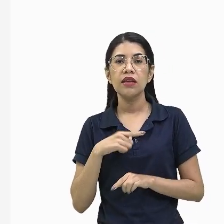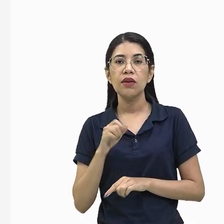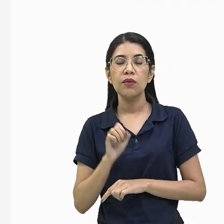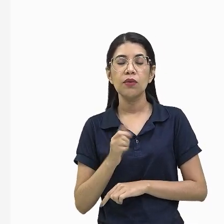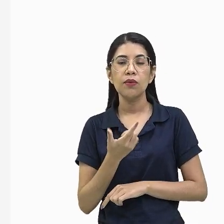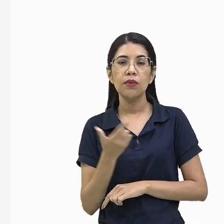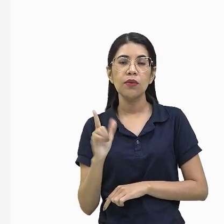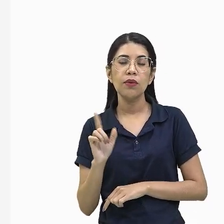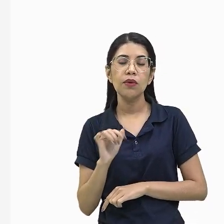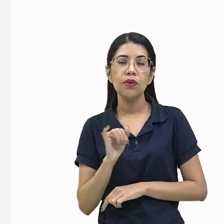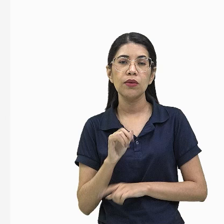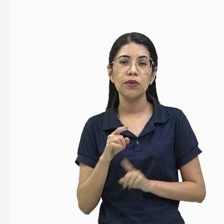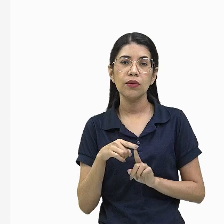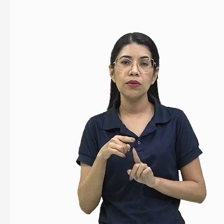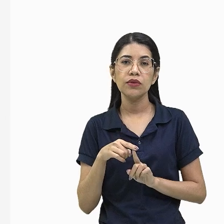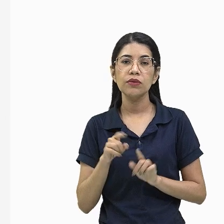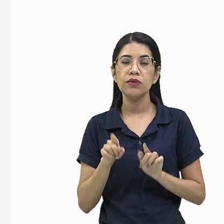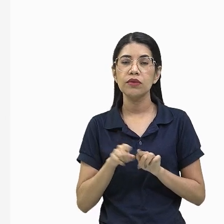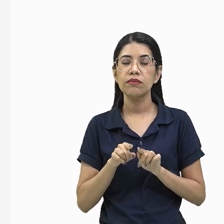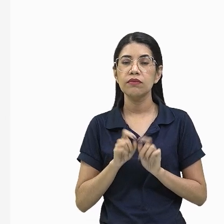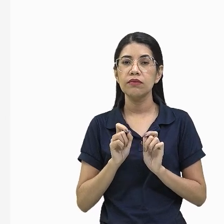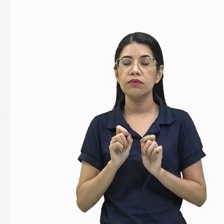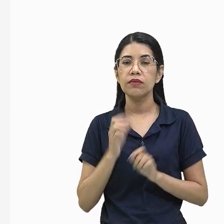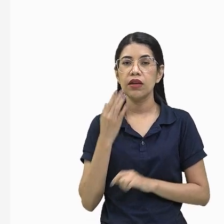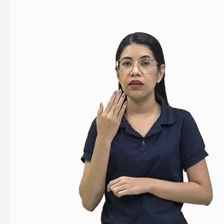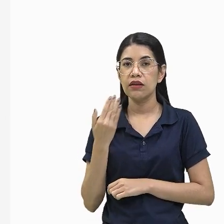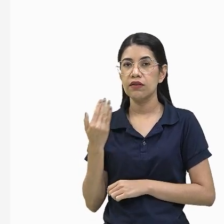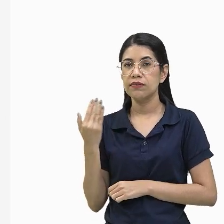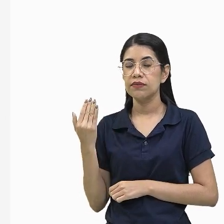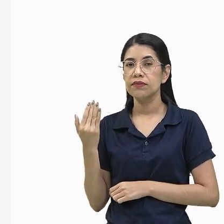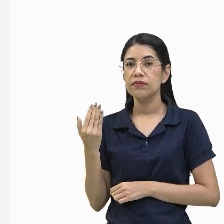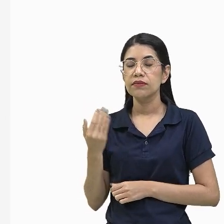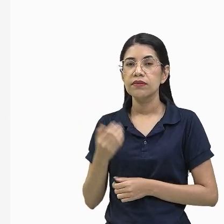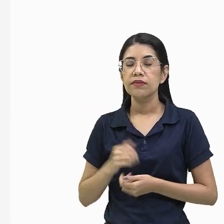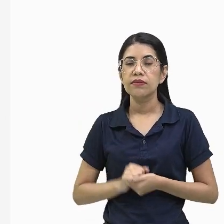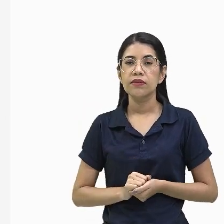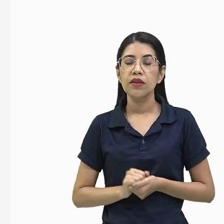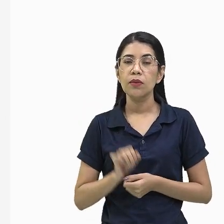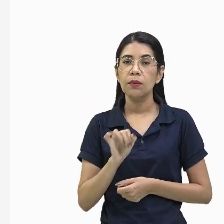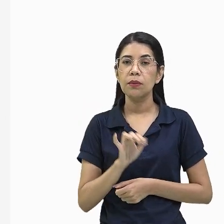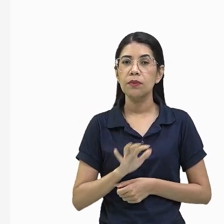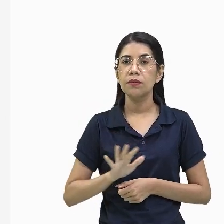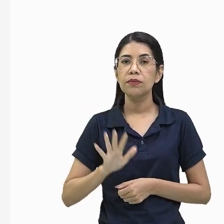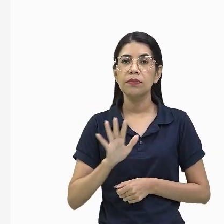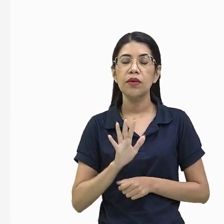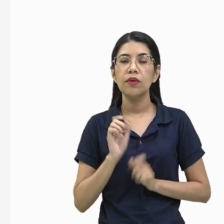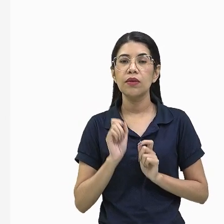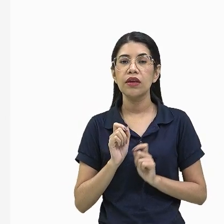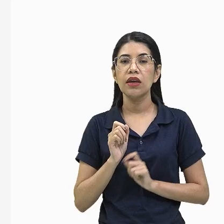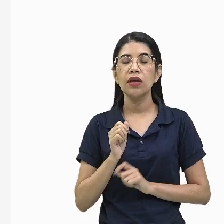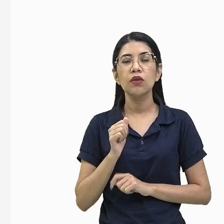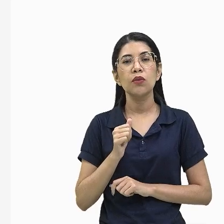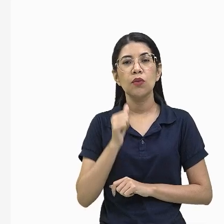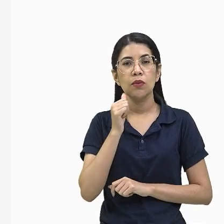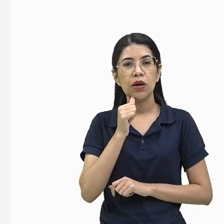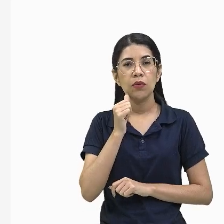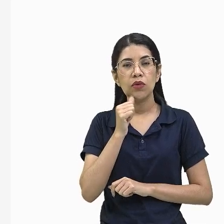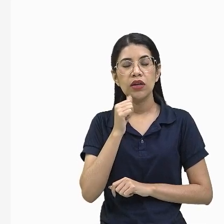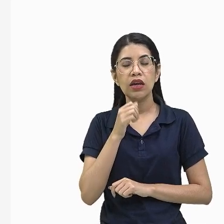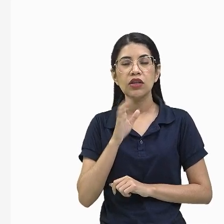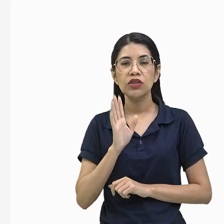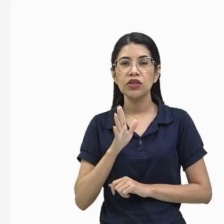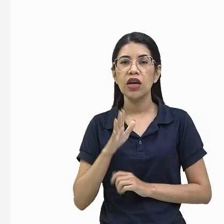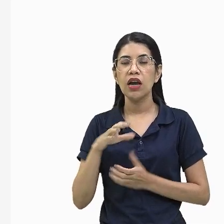tipo sanguíneo, observem aqui, no próximo cartaz, já uma imagem de uma senhora ali de meia idade,